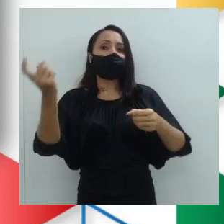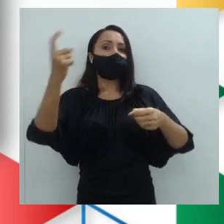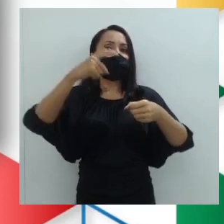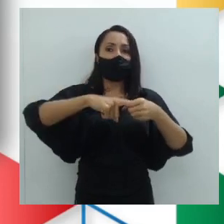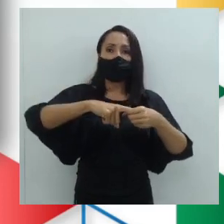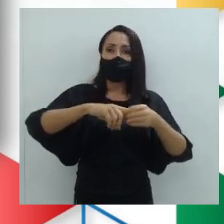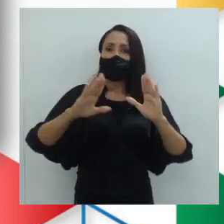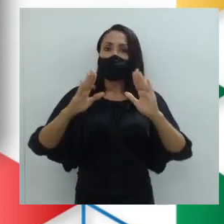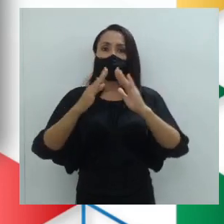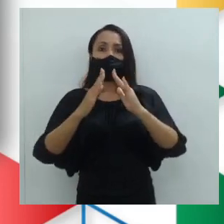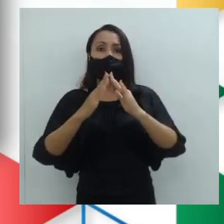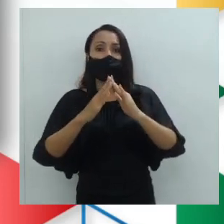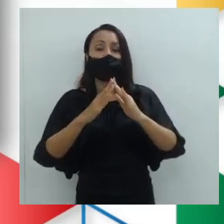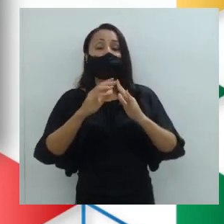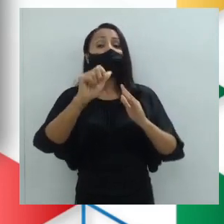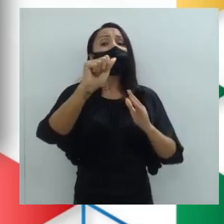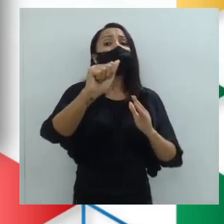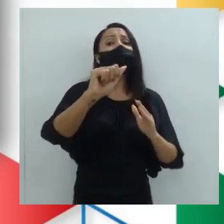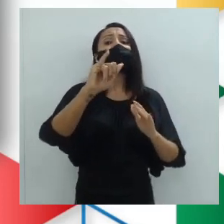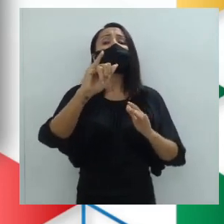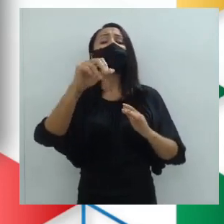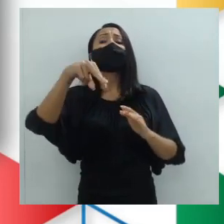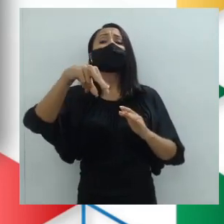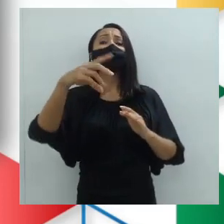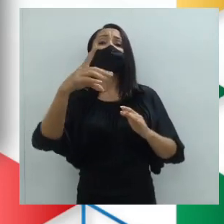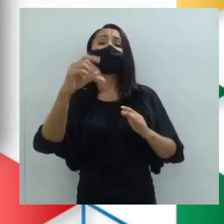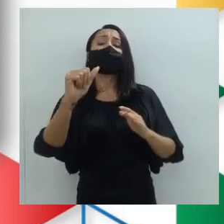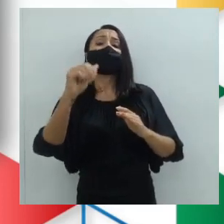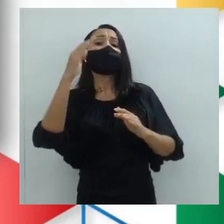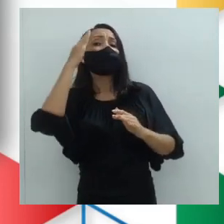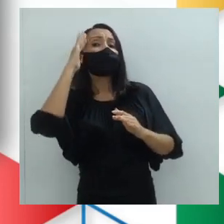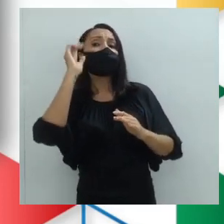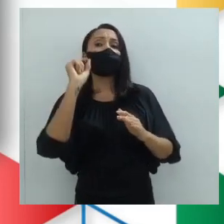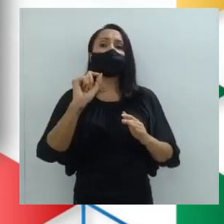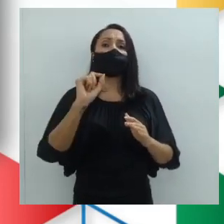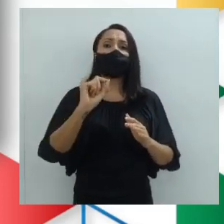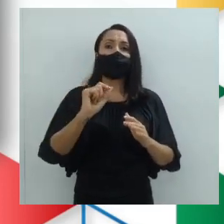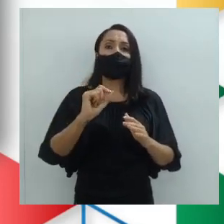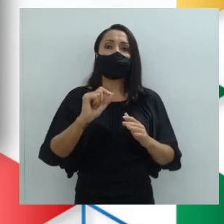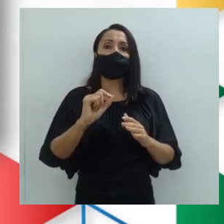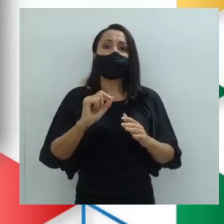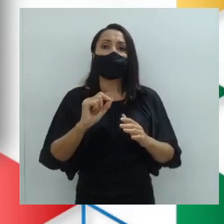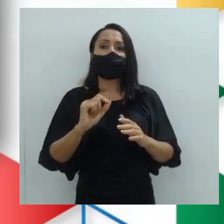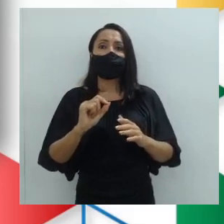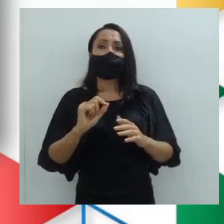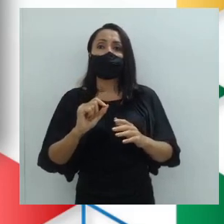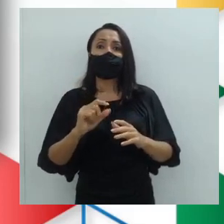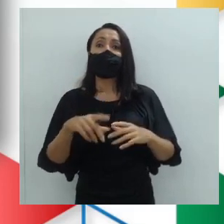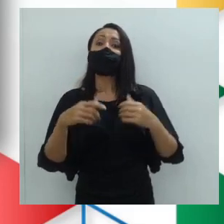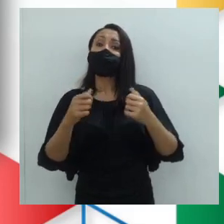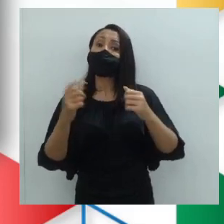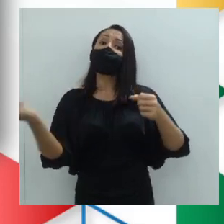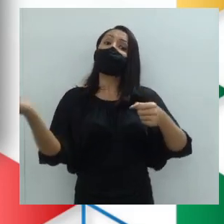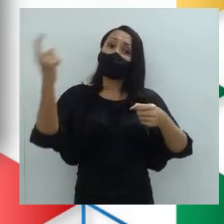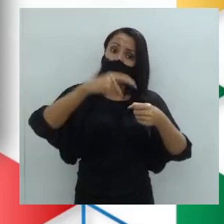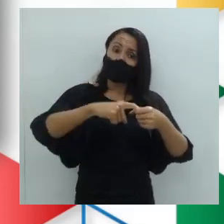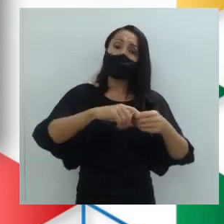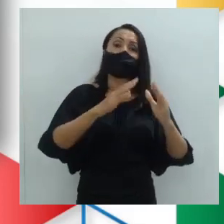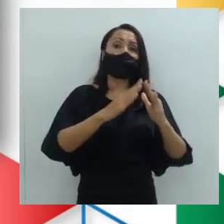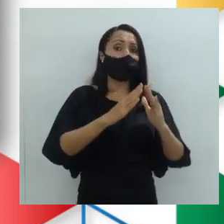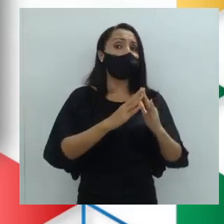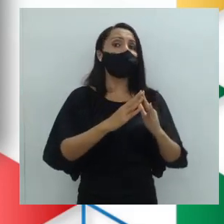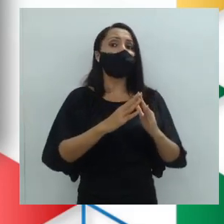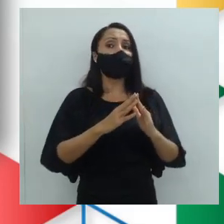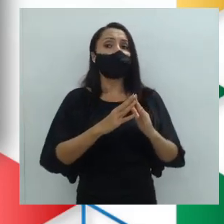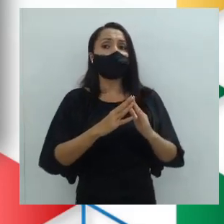casa. Esse ainda pressupõe o quê? Maria já deveria ter retornado, ou Maria